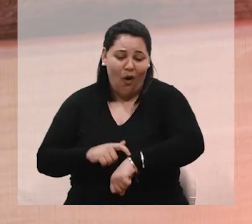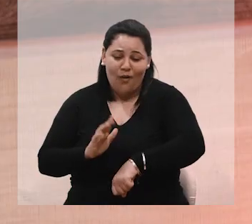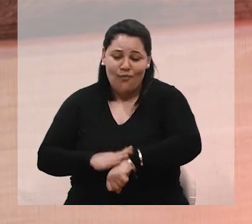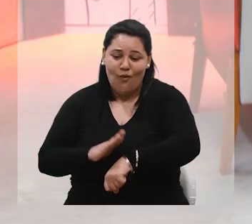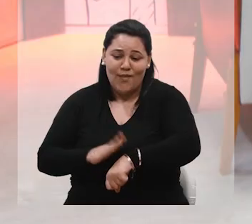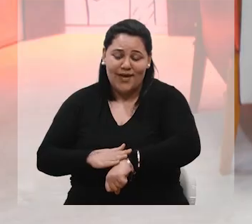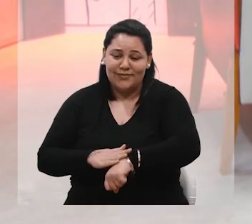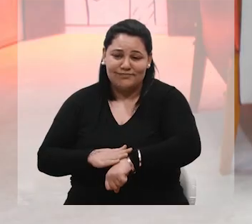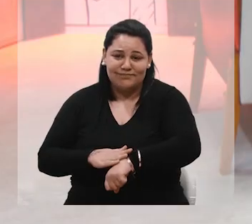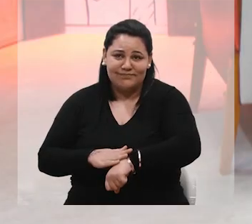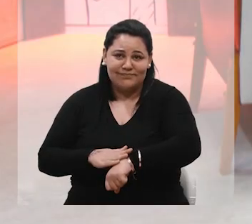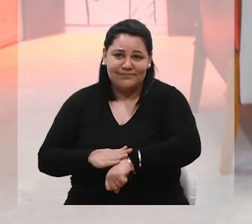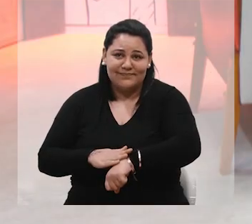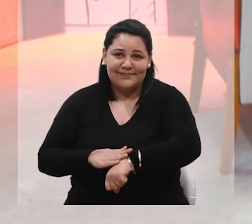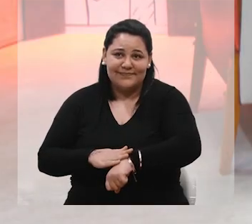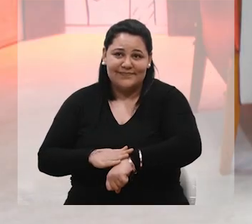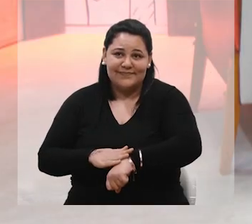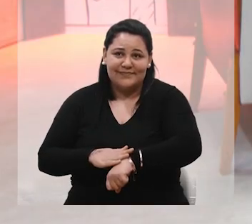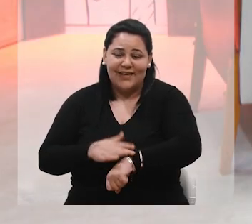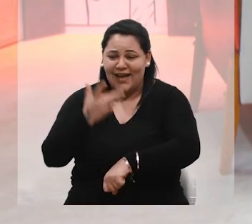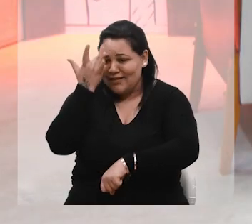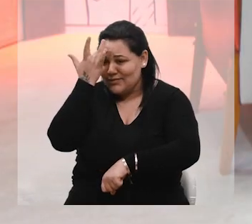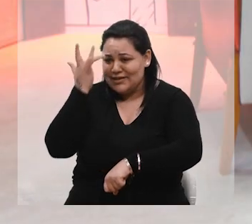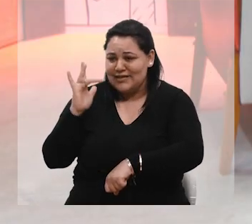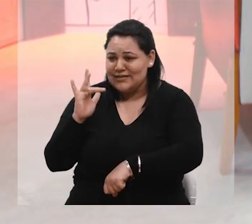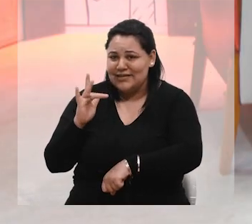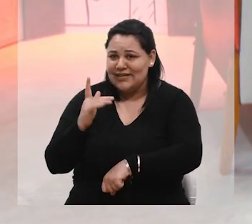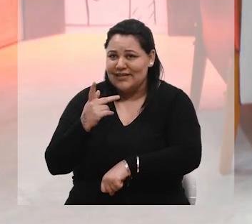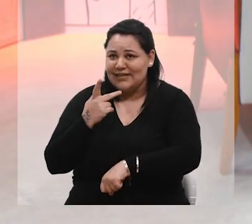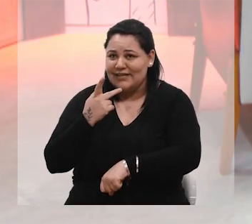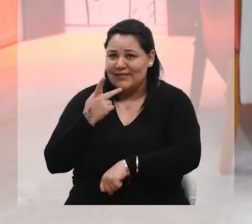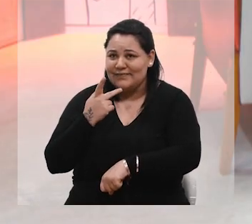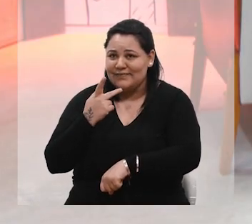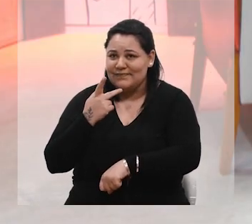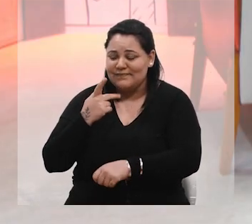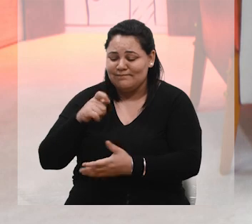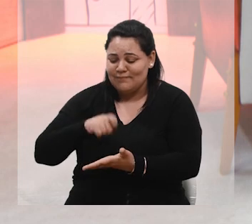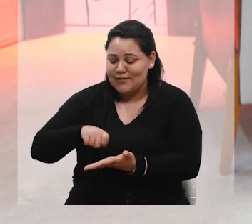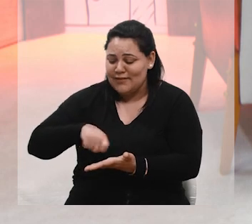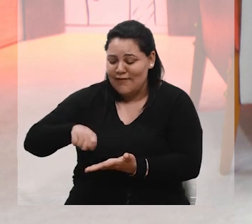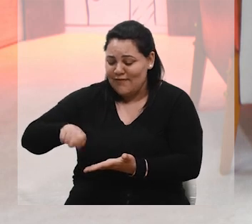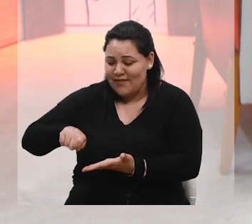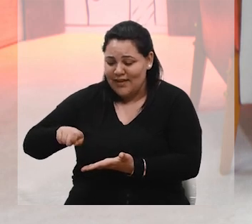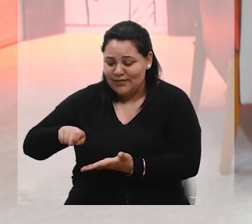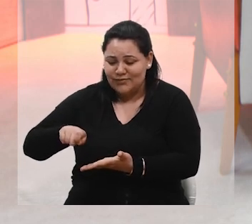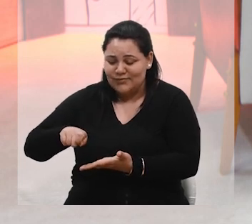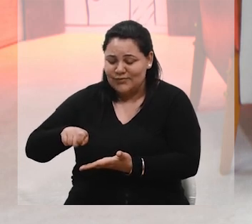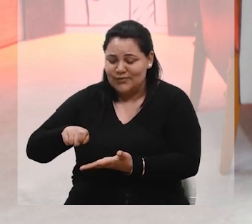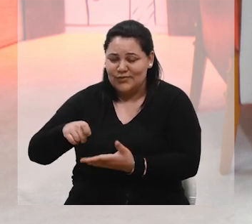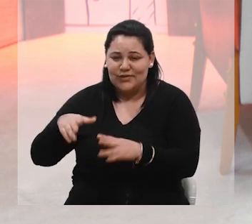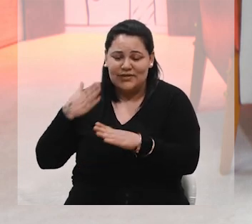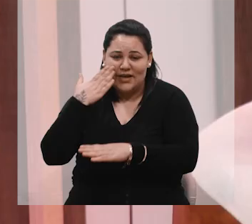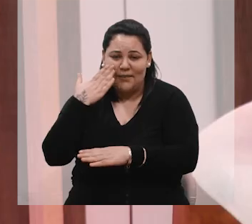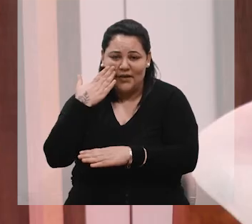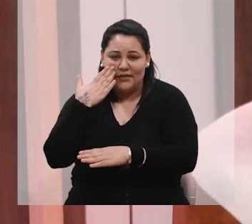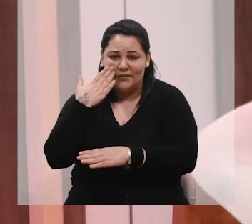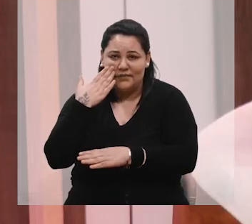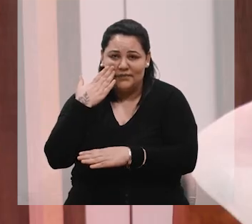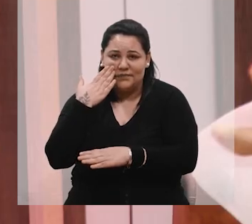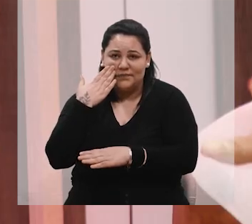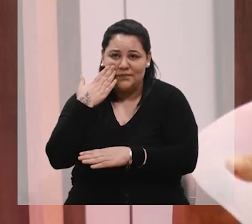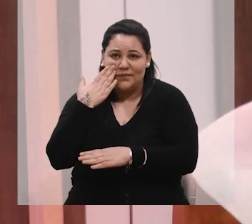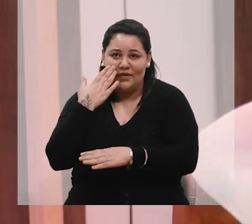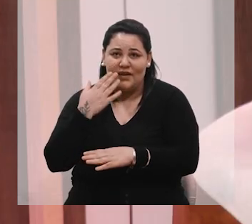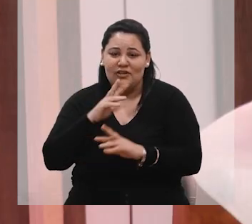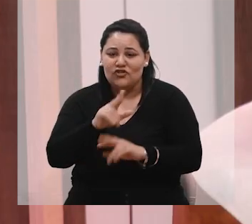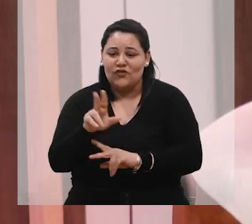Não sei se psicografar. Não, vou fazendo mas uma assim, alegoria. Mas assim, de sentar e no impulso escrever um poema,